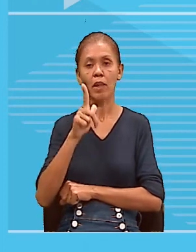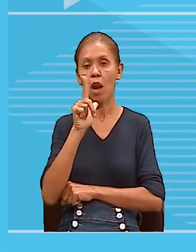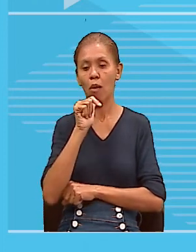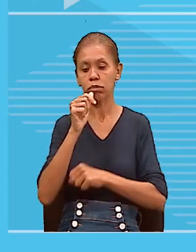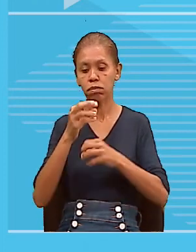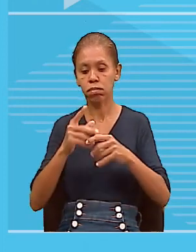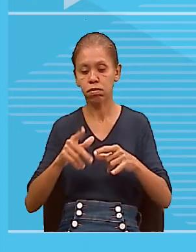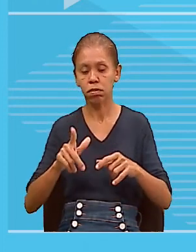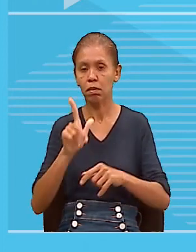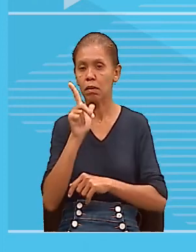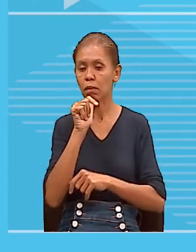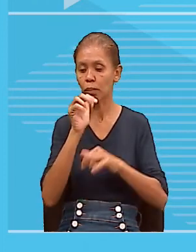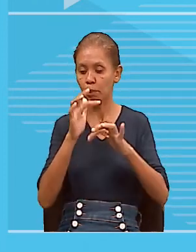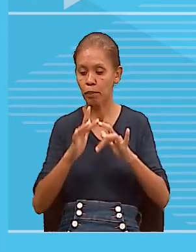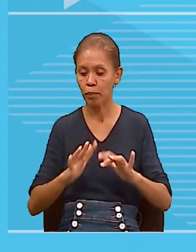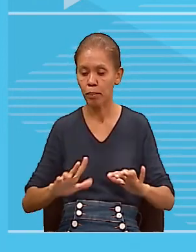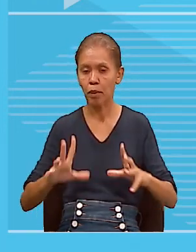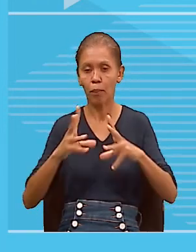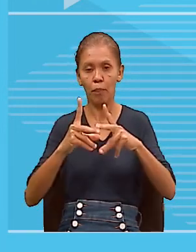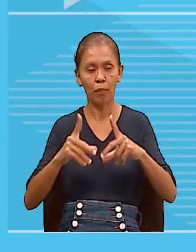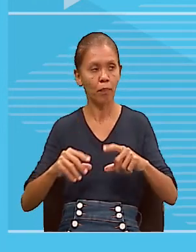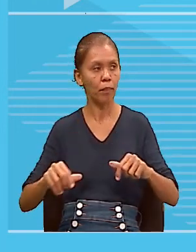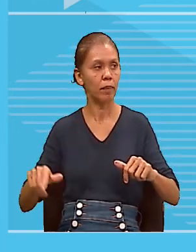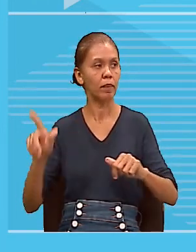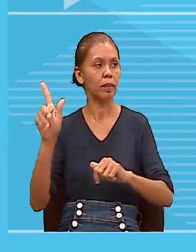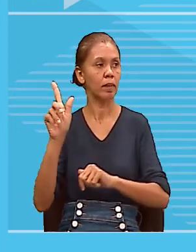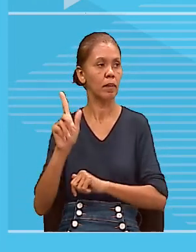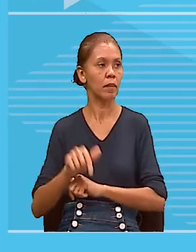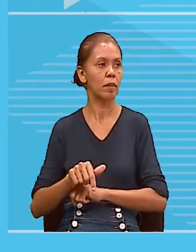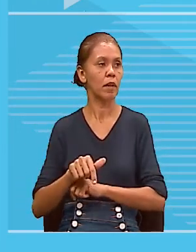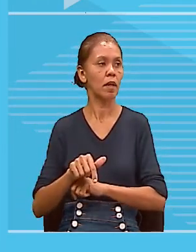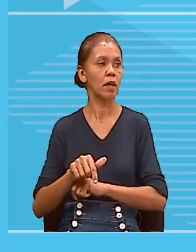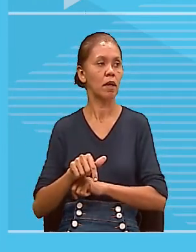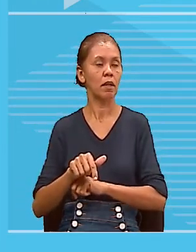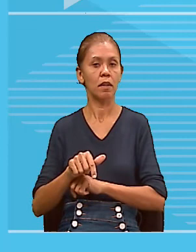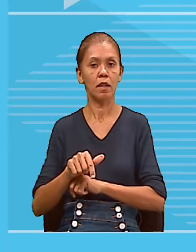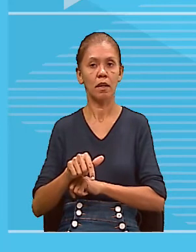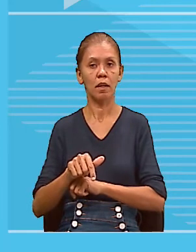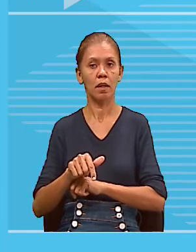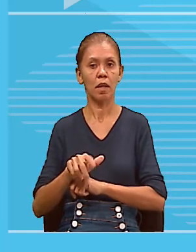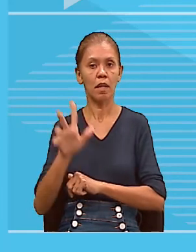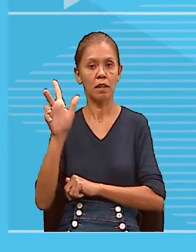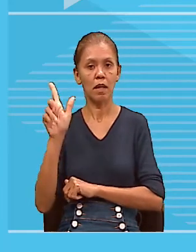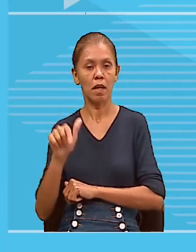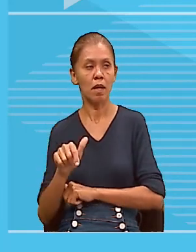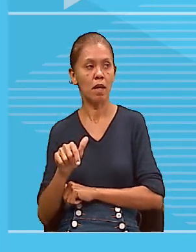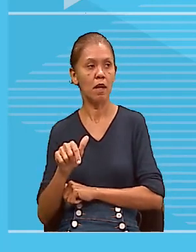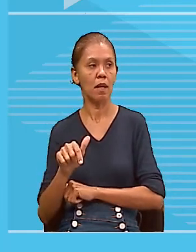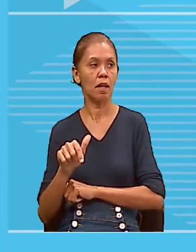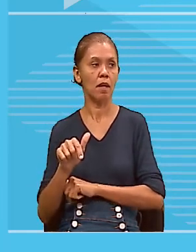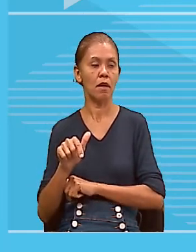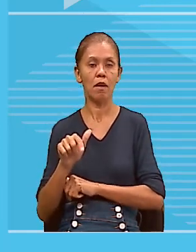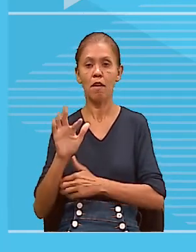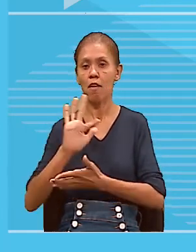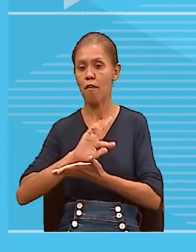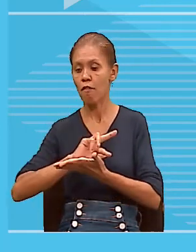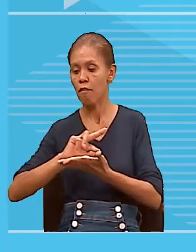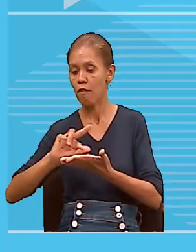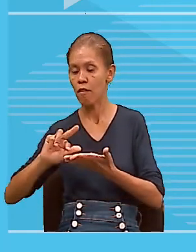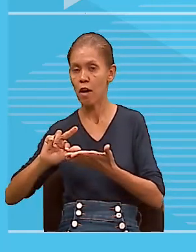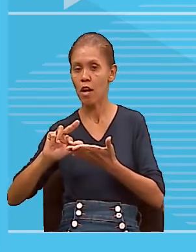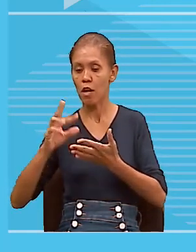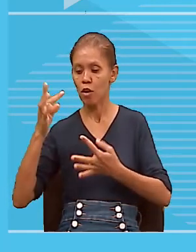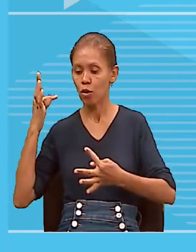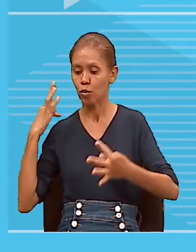a cerveja é de certa forma quentura isso atrás sobre a maneira turistas que vem para